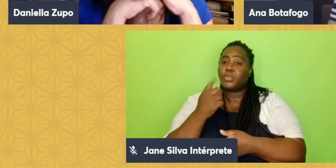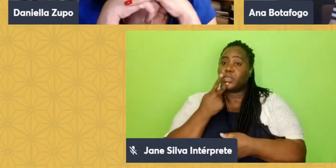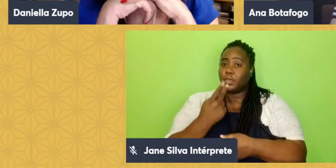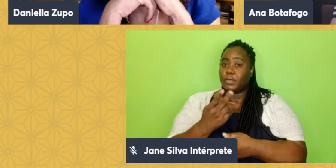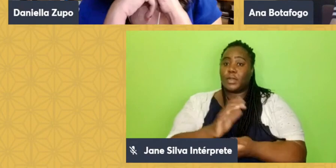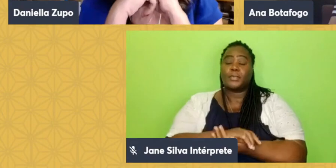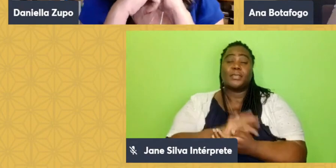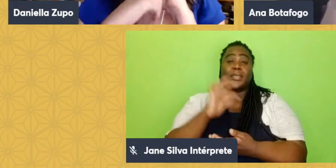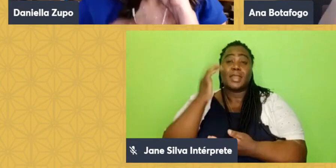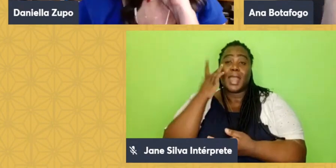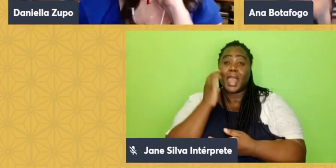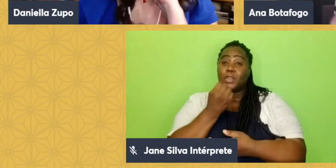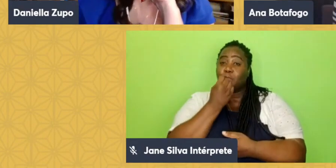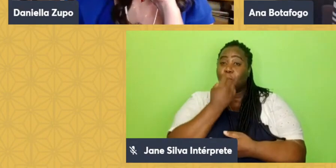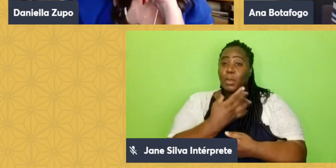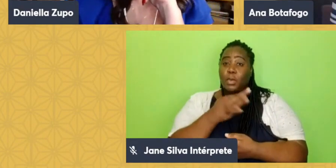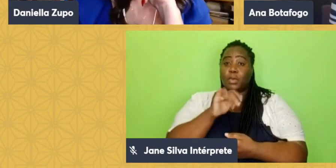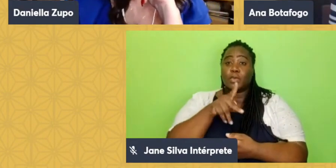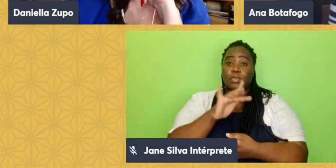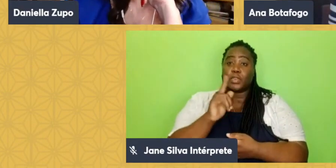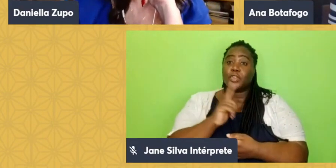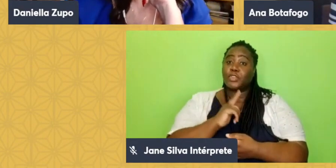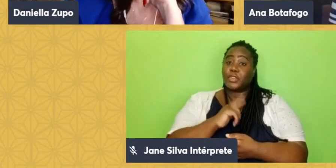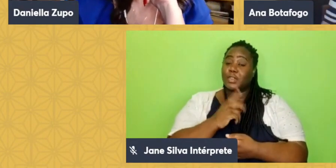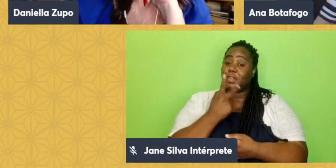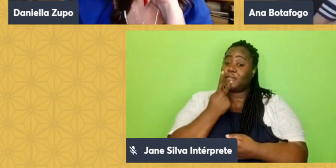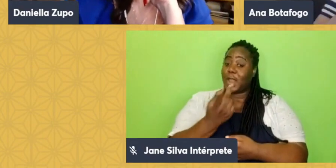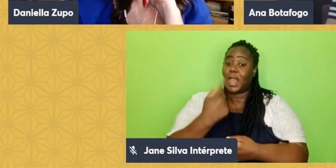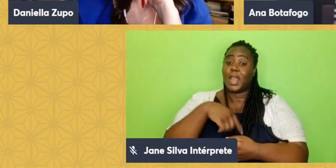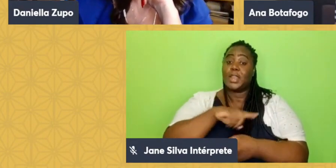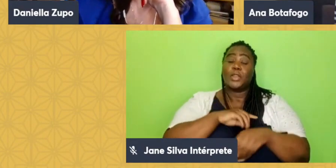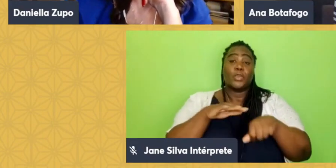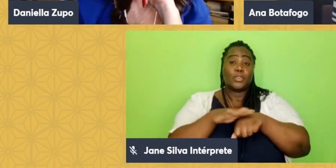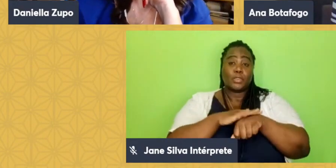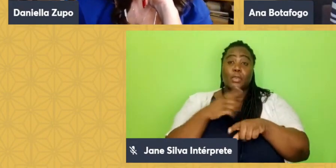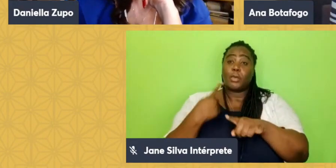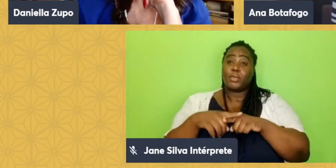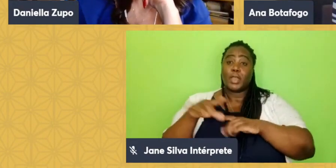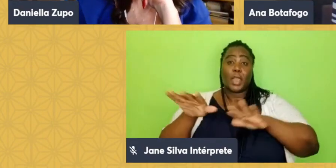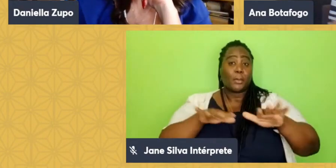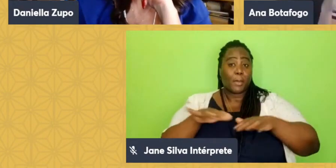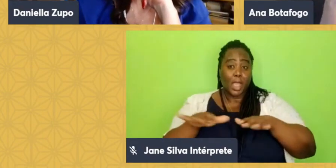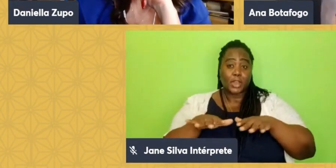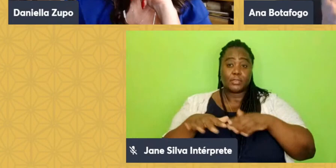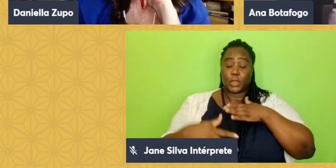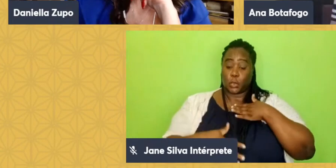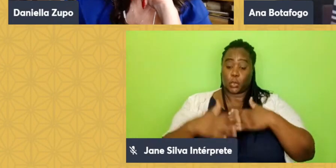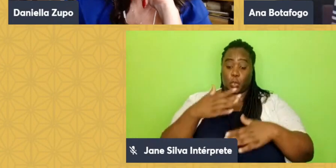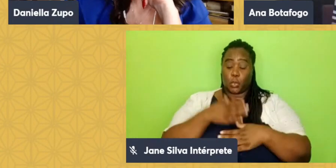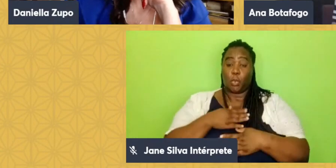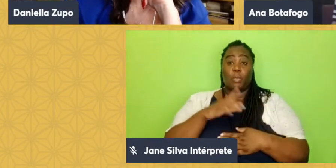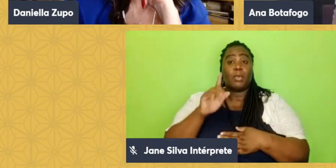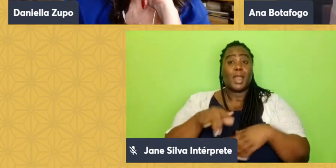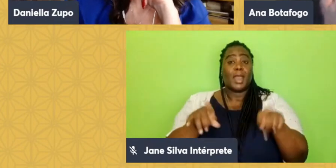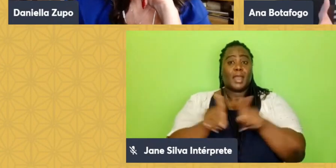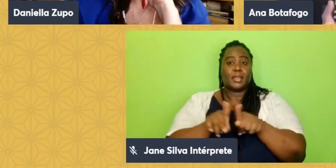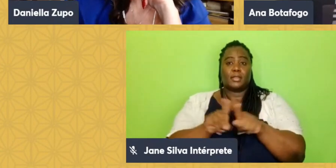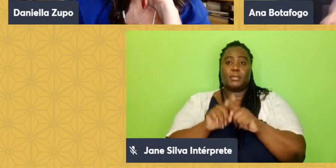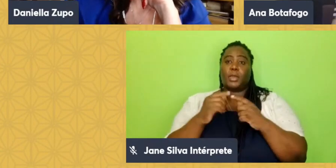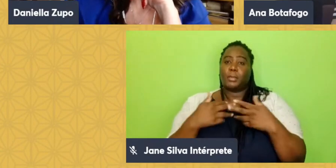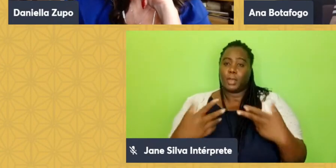Acho ótimo acho que Tik Tok tinha que tá aqui nas nossas conversas que é uma manifestação do corpo e